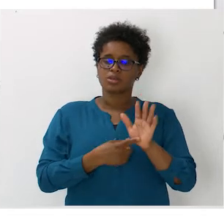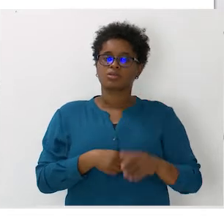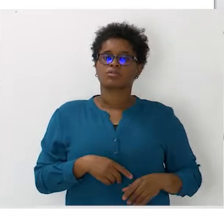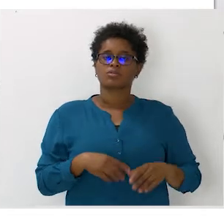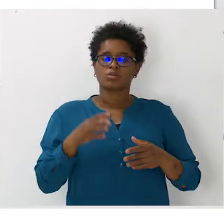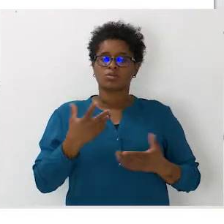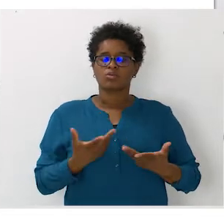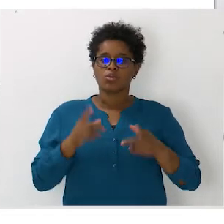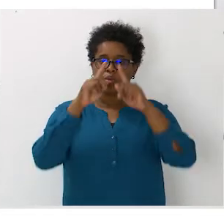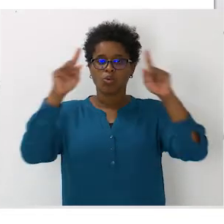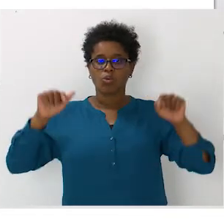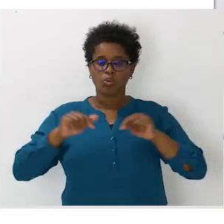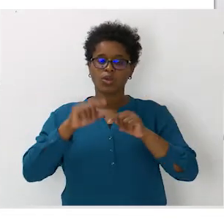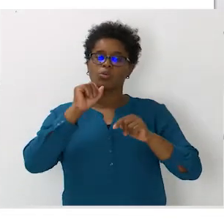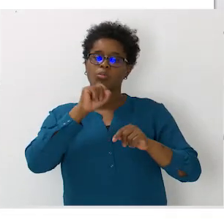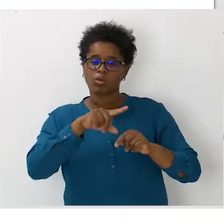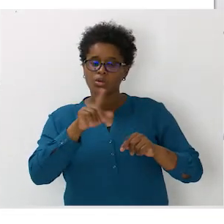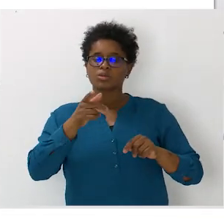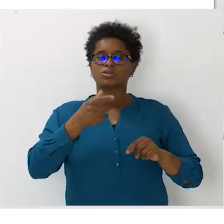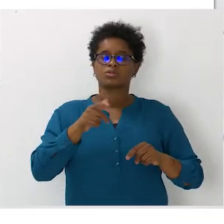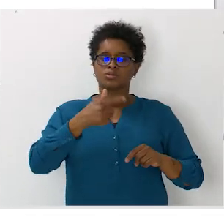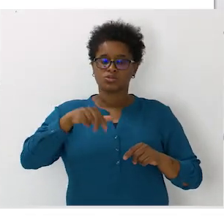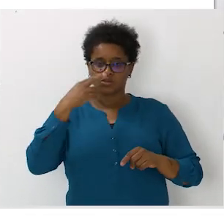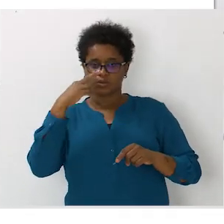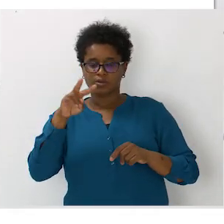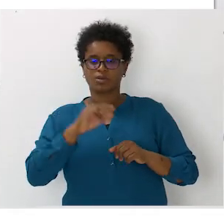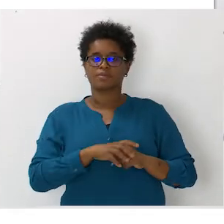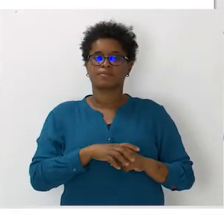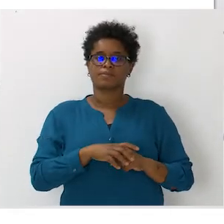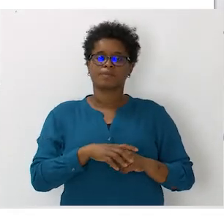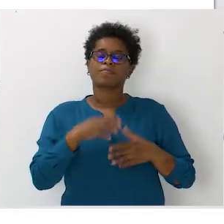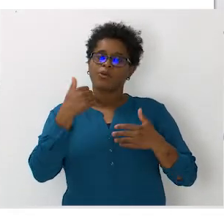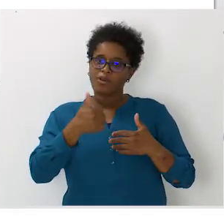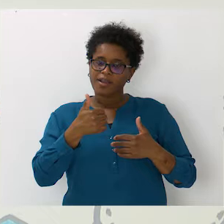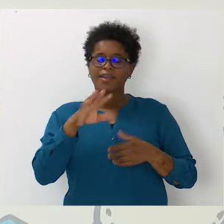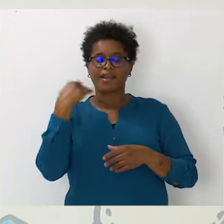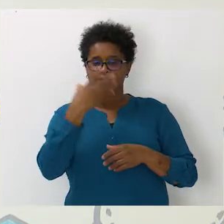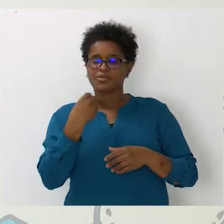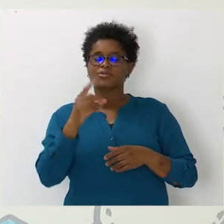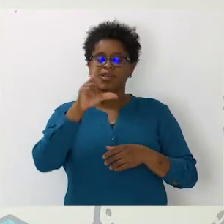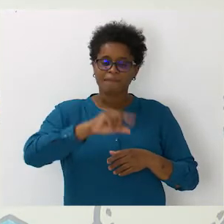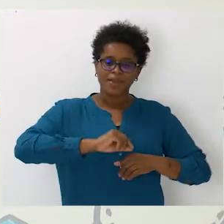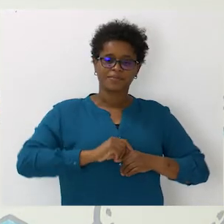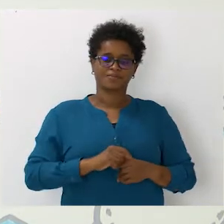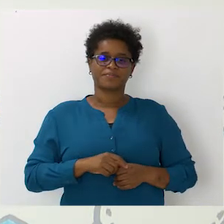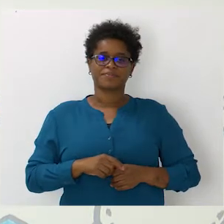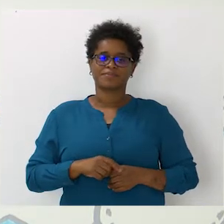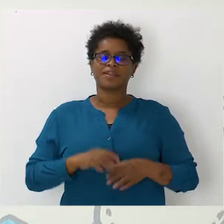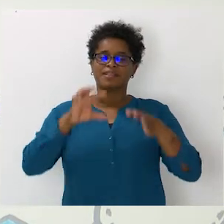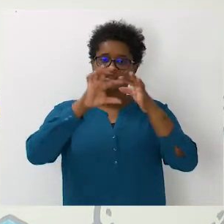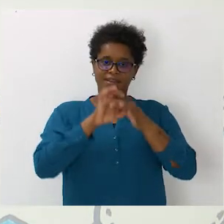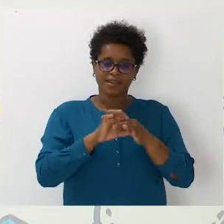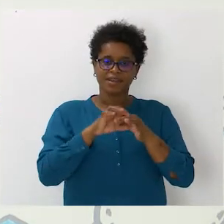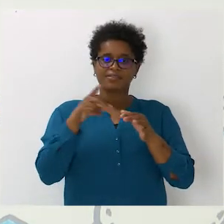que o quadro possa nos ilustrar. Ok, minha gente? Também,